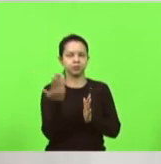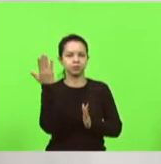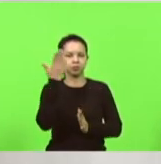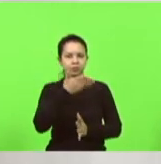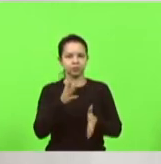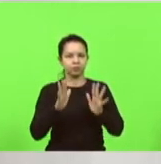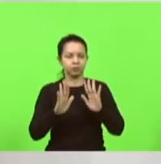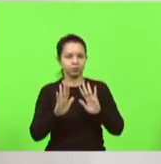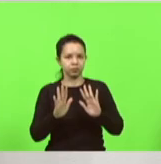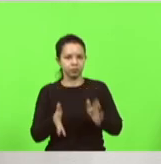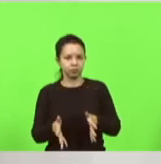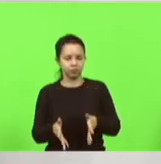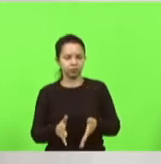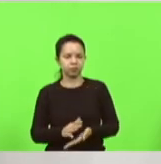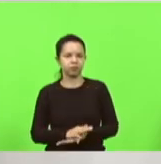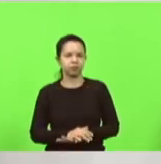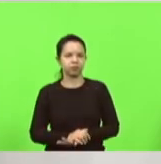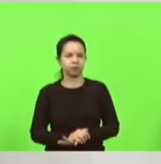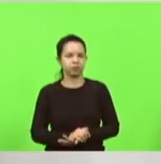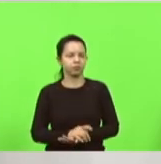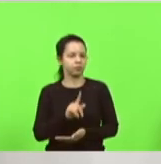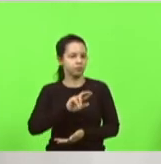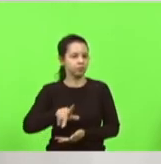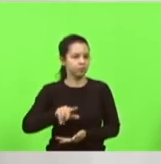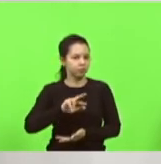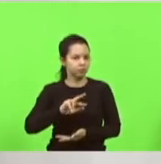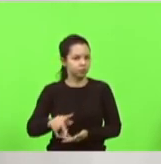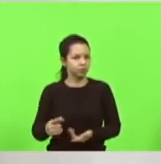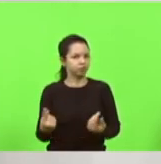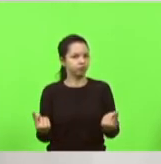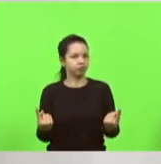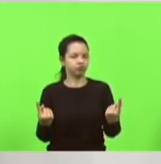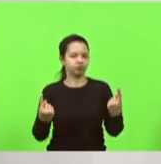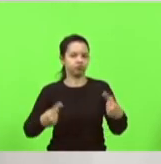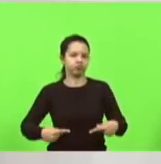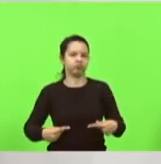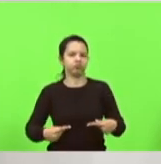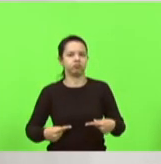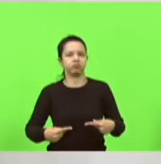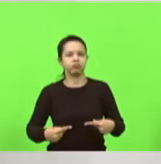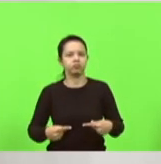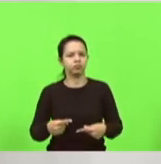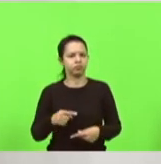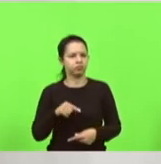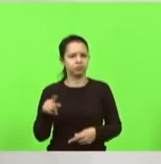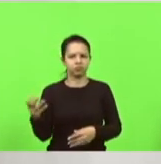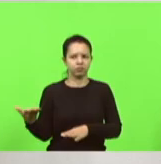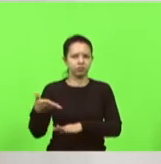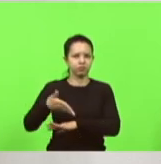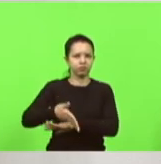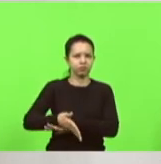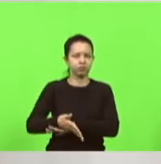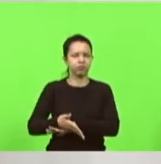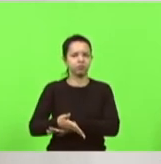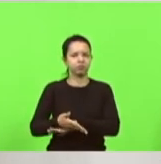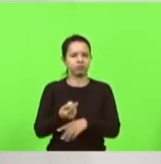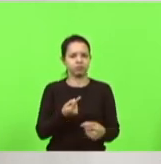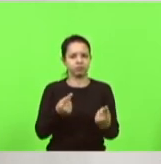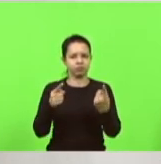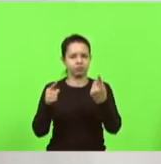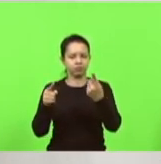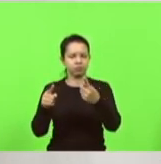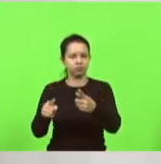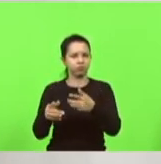uma questão de disputa. E ninguém veio aqui ser contra quando qualquer